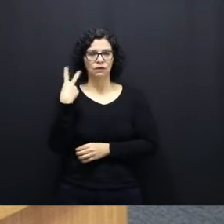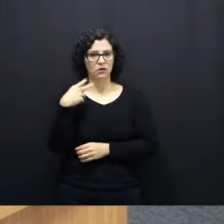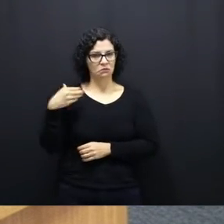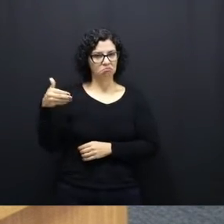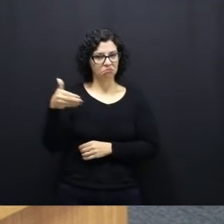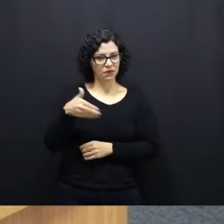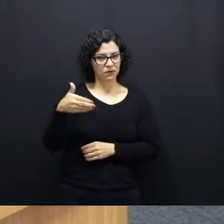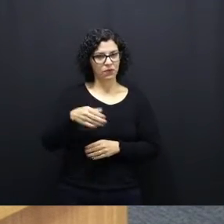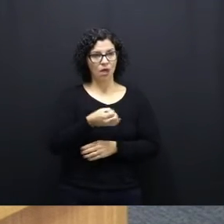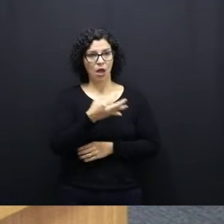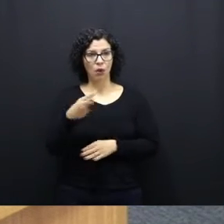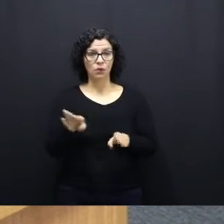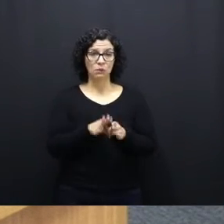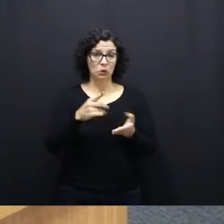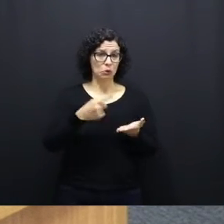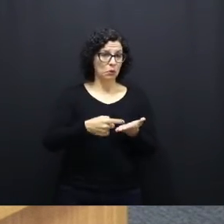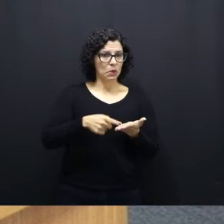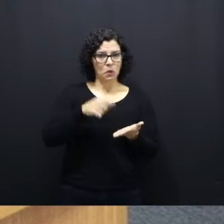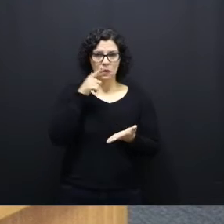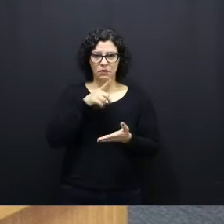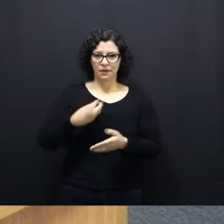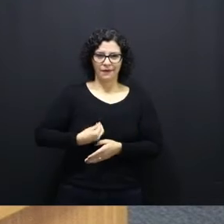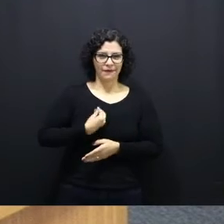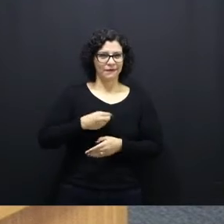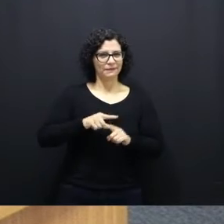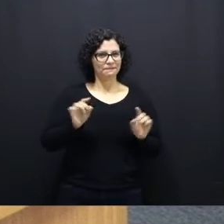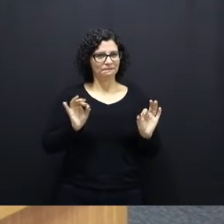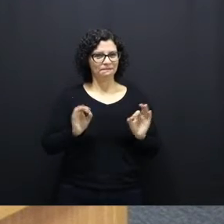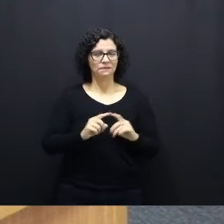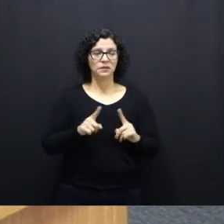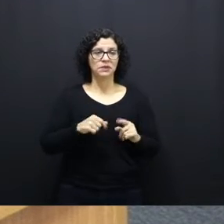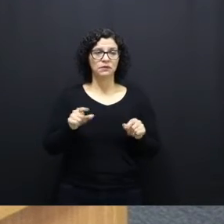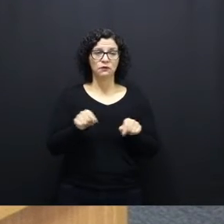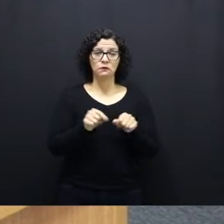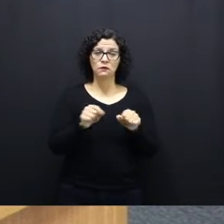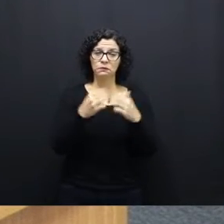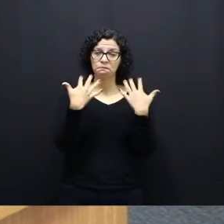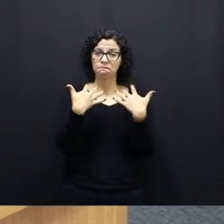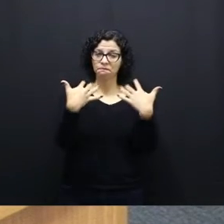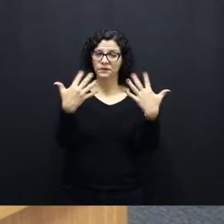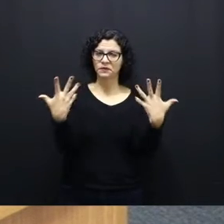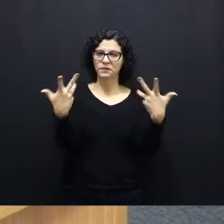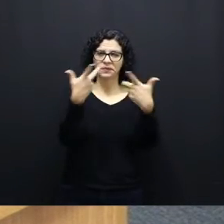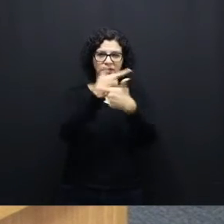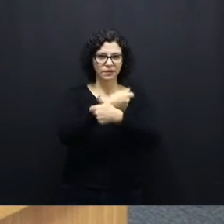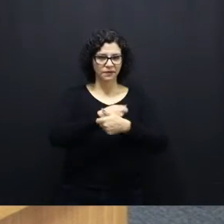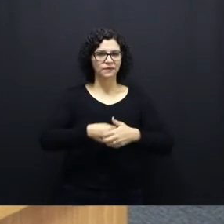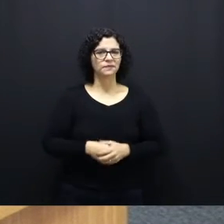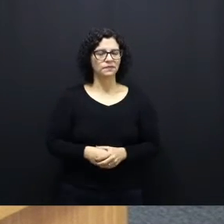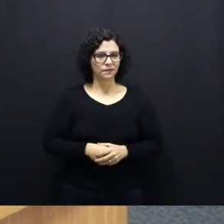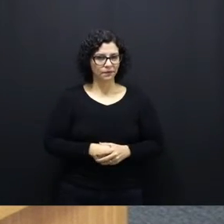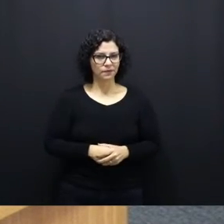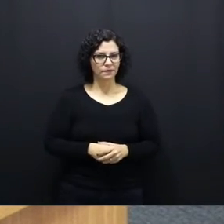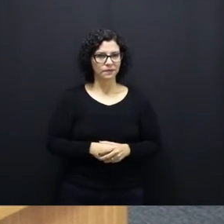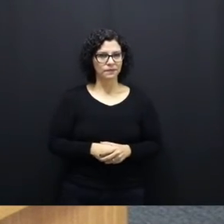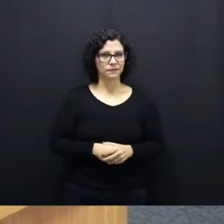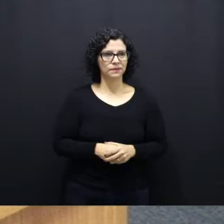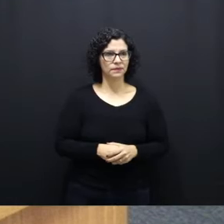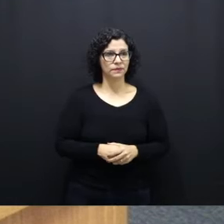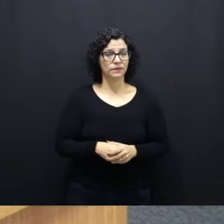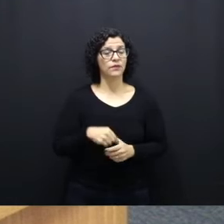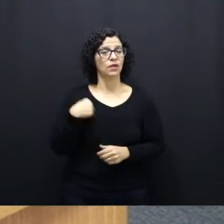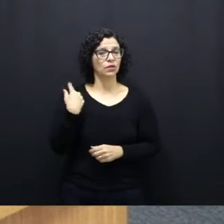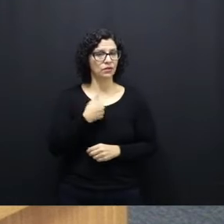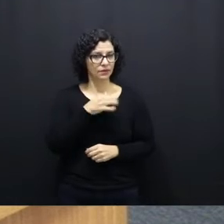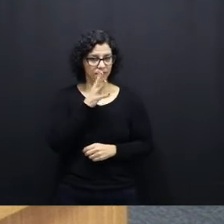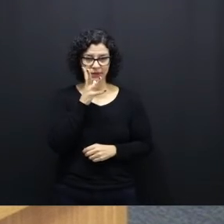vereadores outros devido aos compromissos não puderam estar mas foi uma cerimônia muito linda que vai